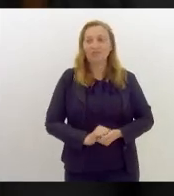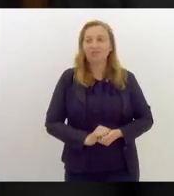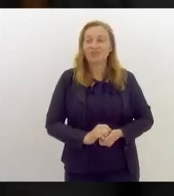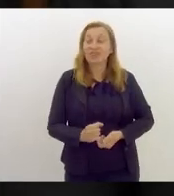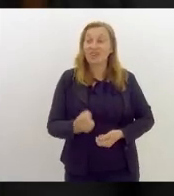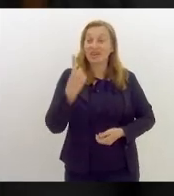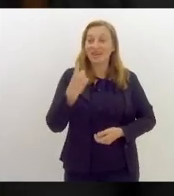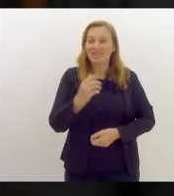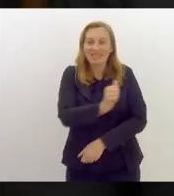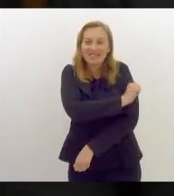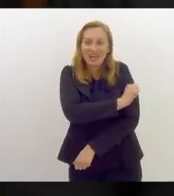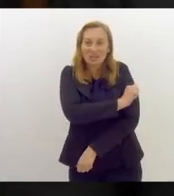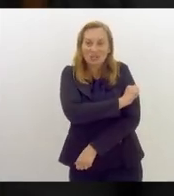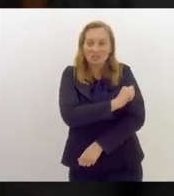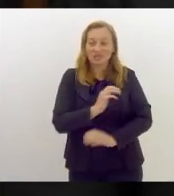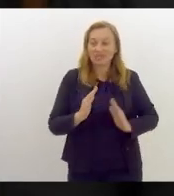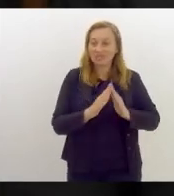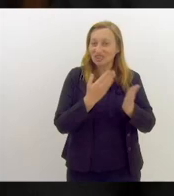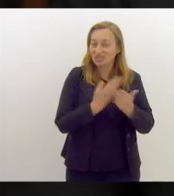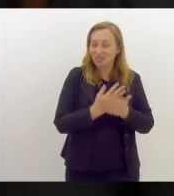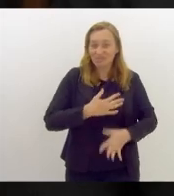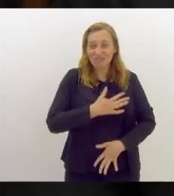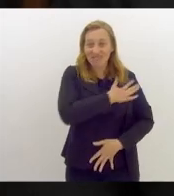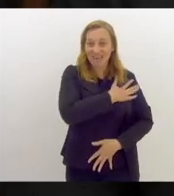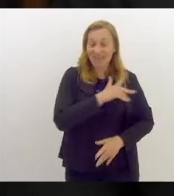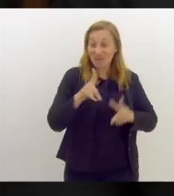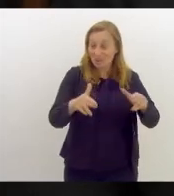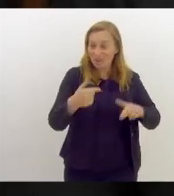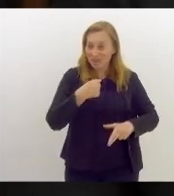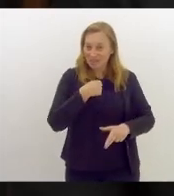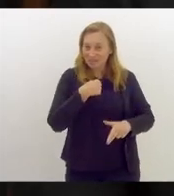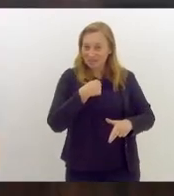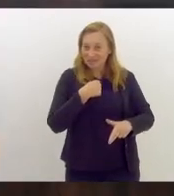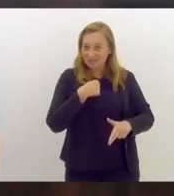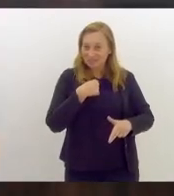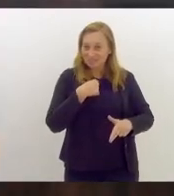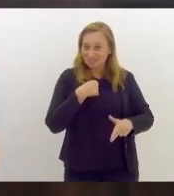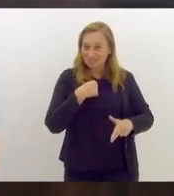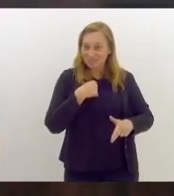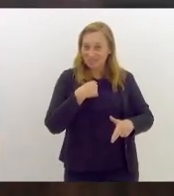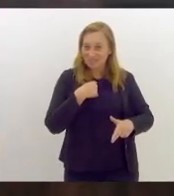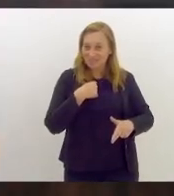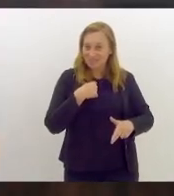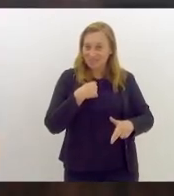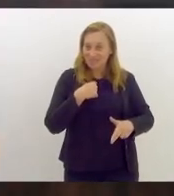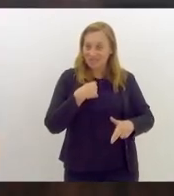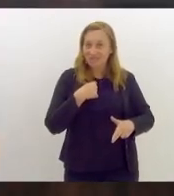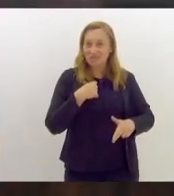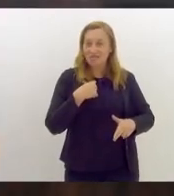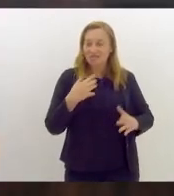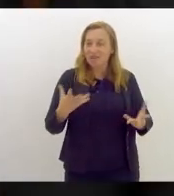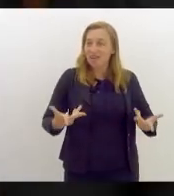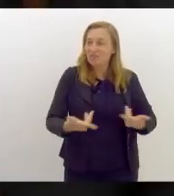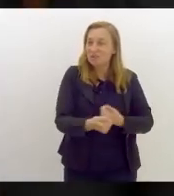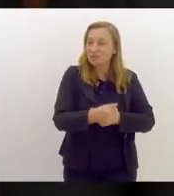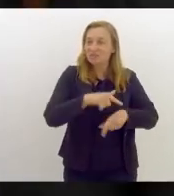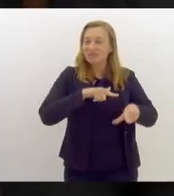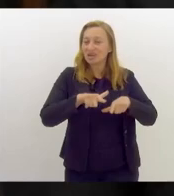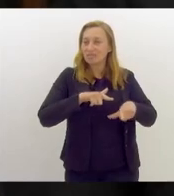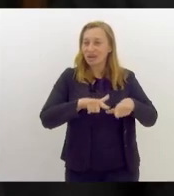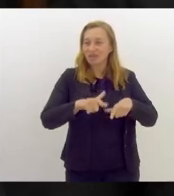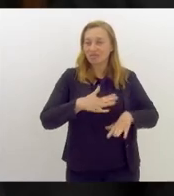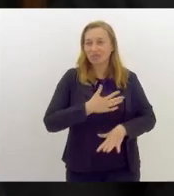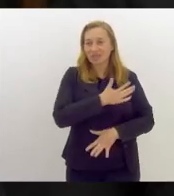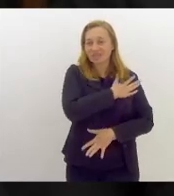a ex-aluna do Colégio Militar também como eu e onde teve início a sua brilhante carreira militar dirige uma especial